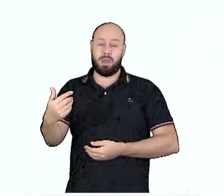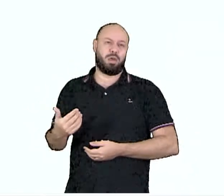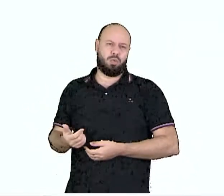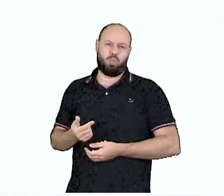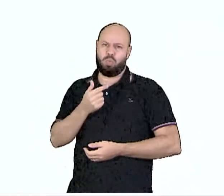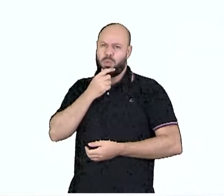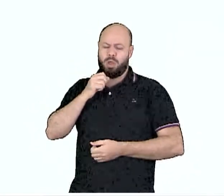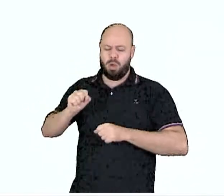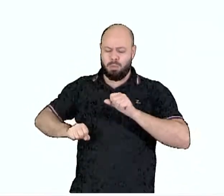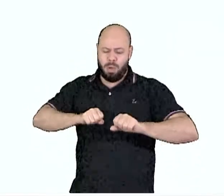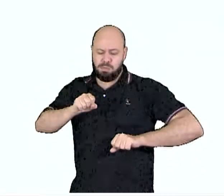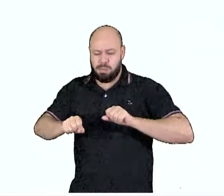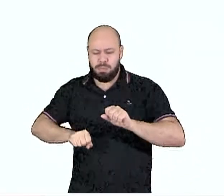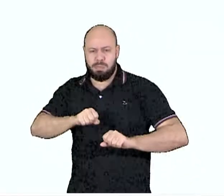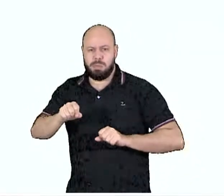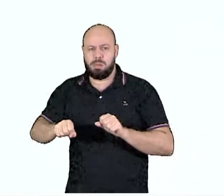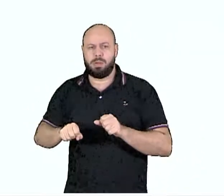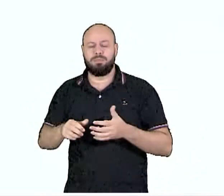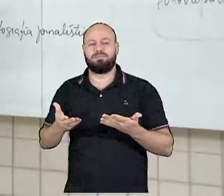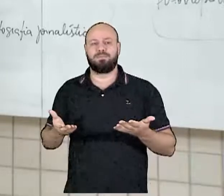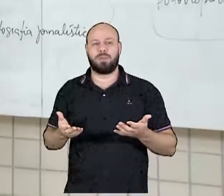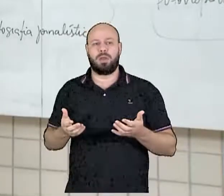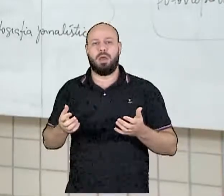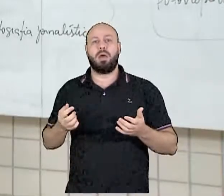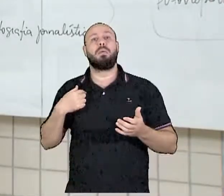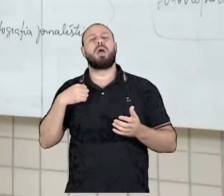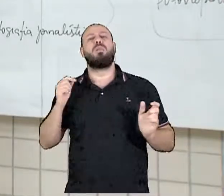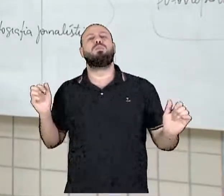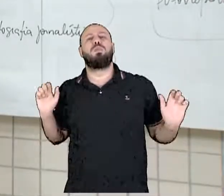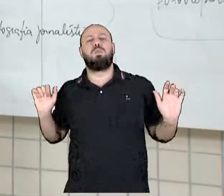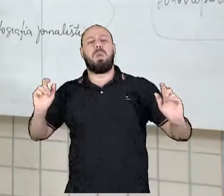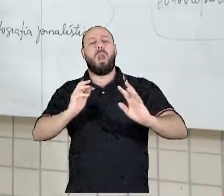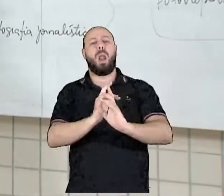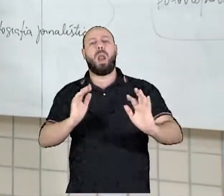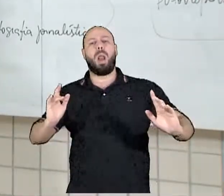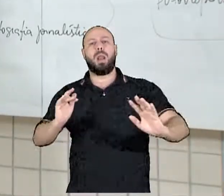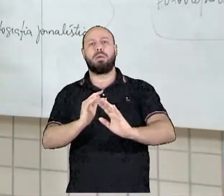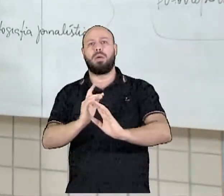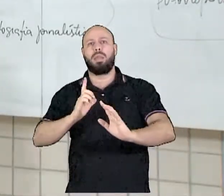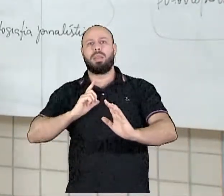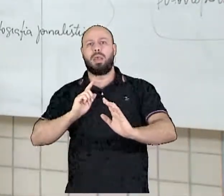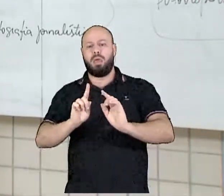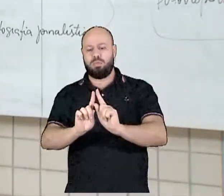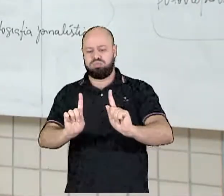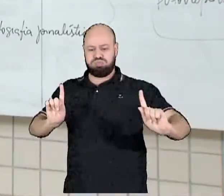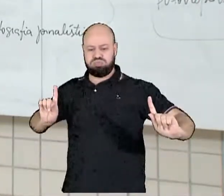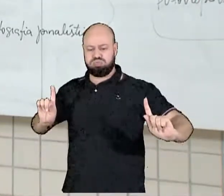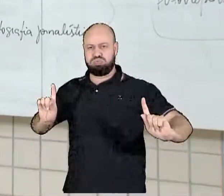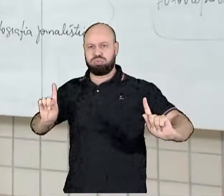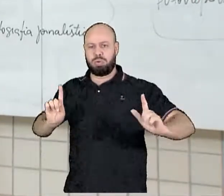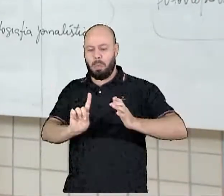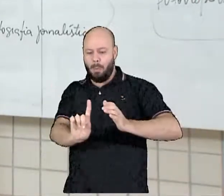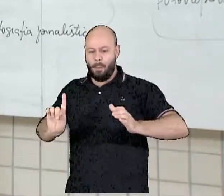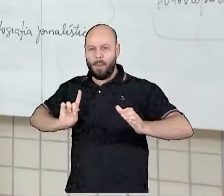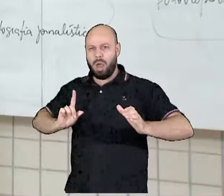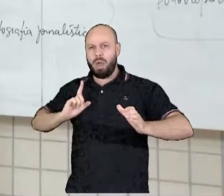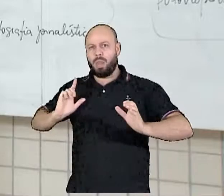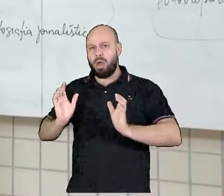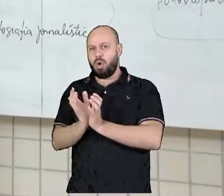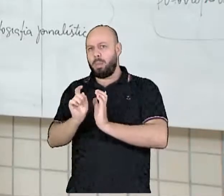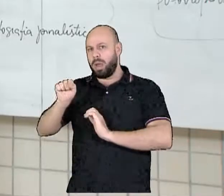aí pedalando. E a aglomeração aí? Existe o distanciamento aí nessa comunidade? Será?